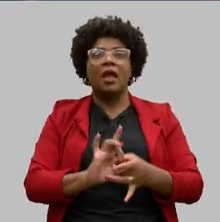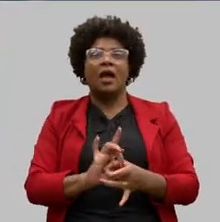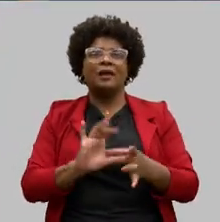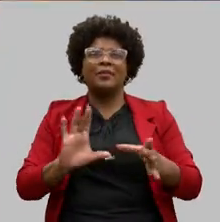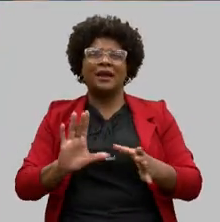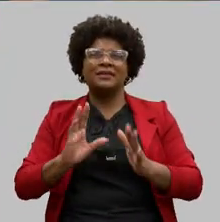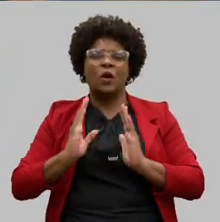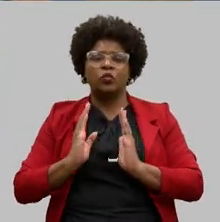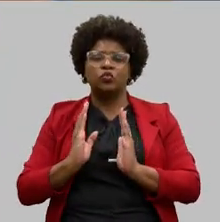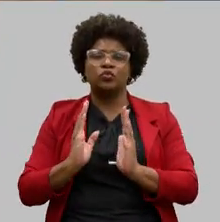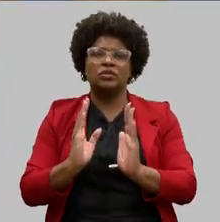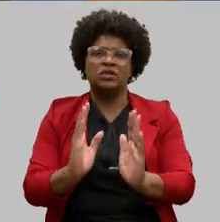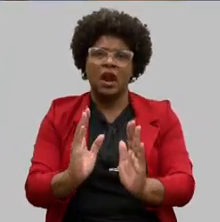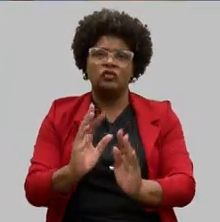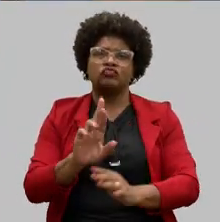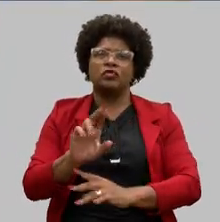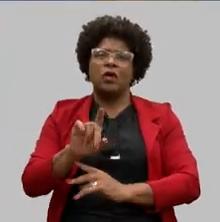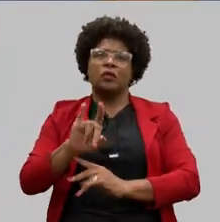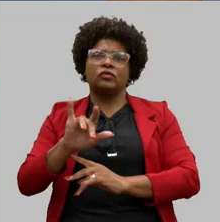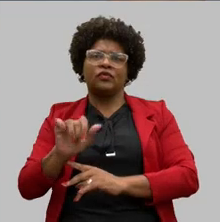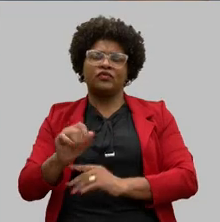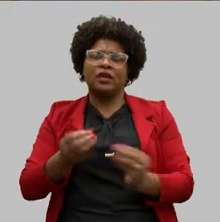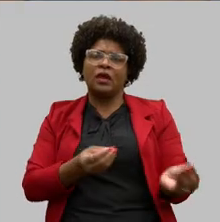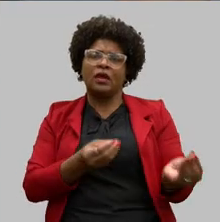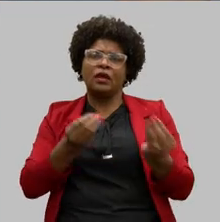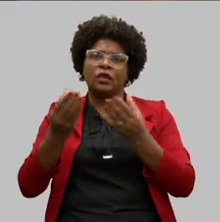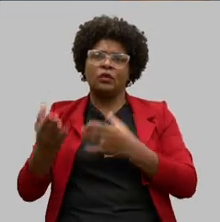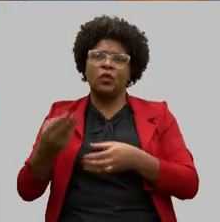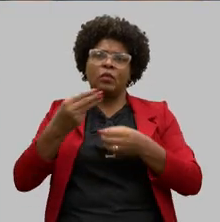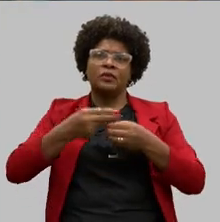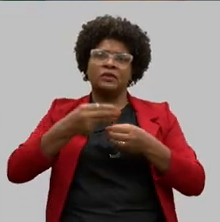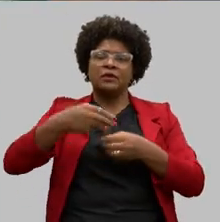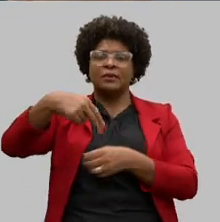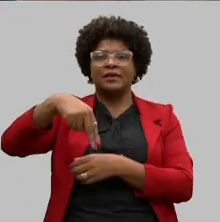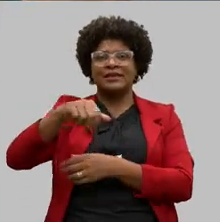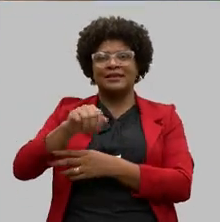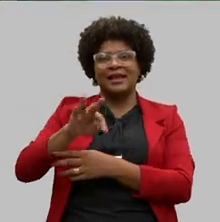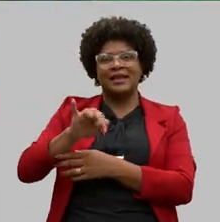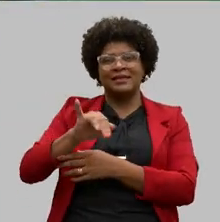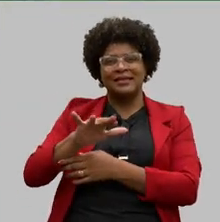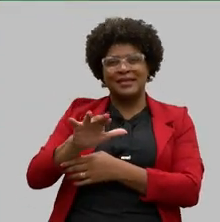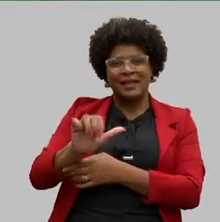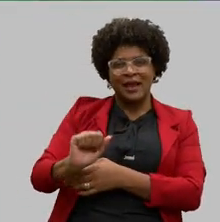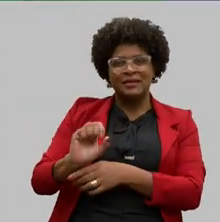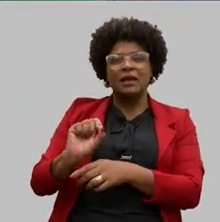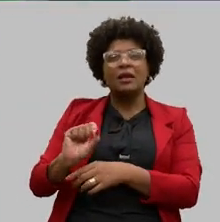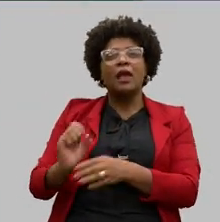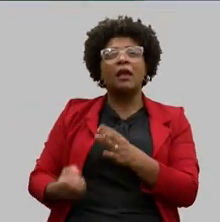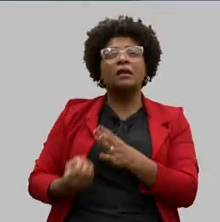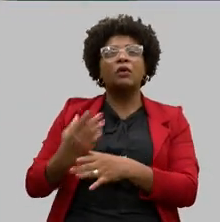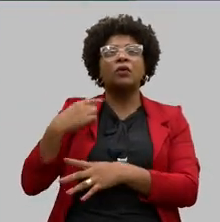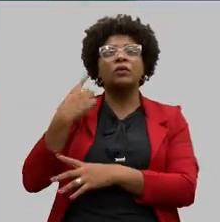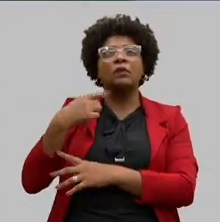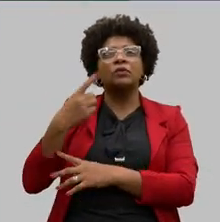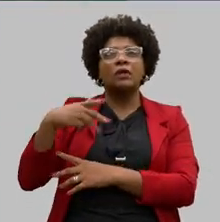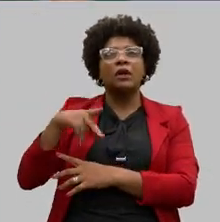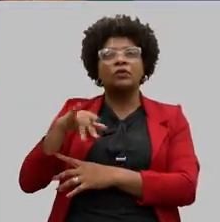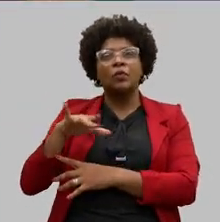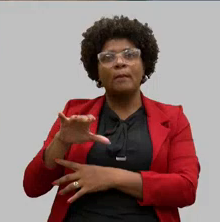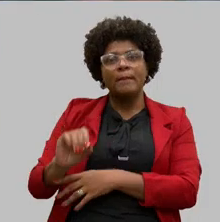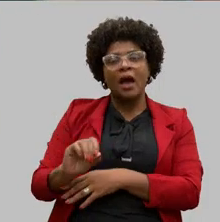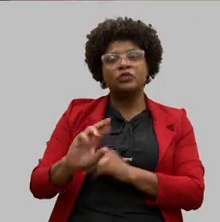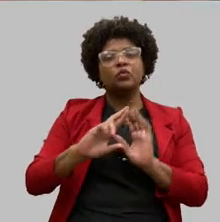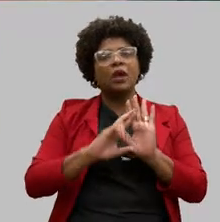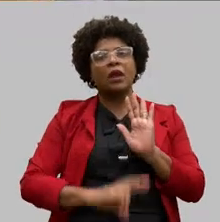autoriza o poder executivo aala ao município de Natércia de autoria Deputado Duarte beir relator Deputado Rodrigo